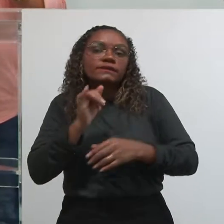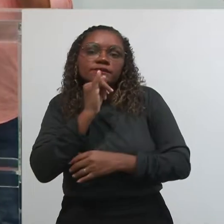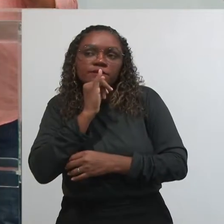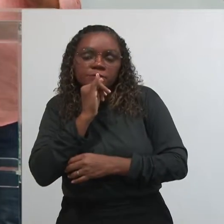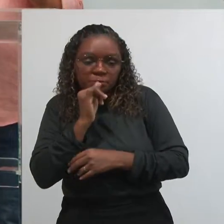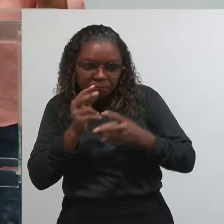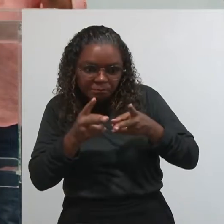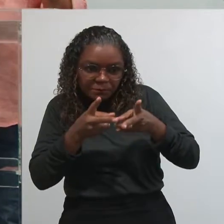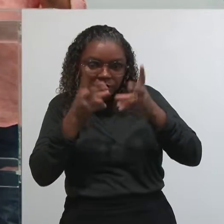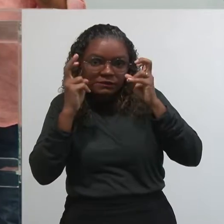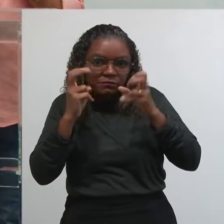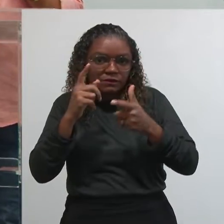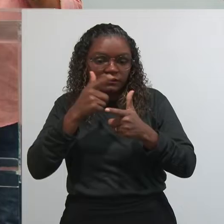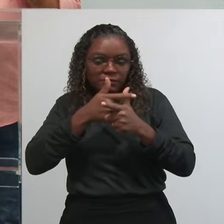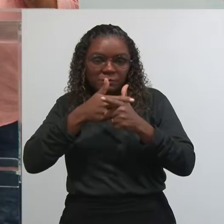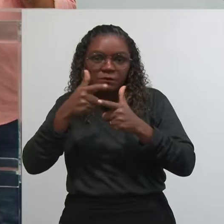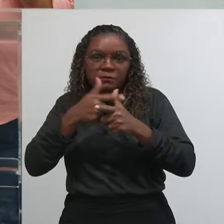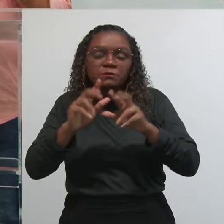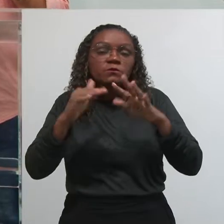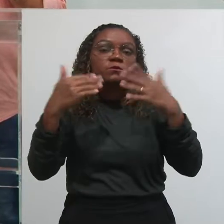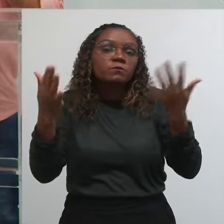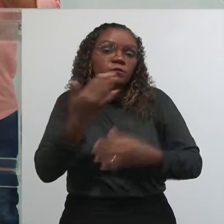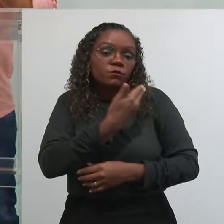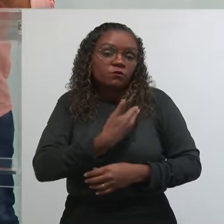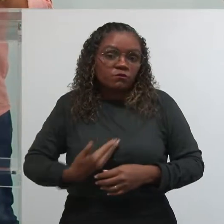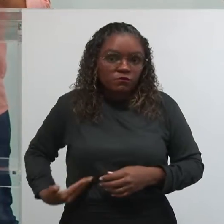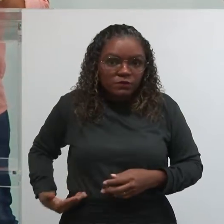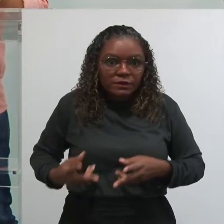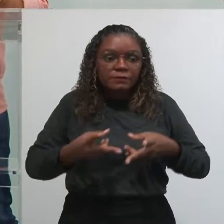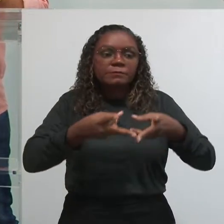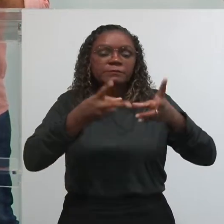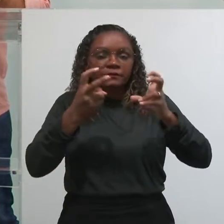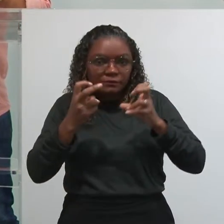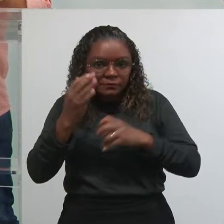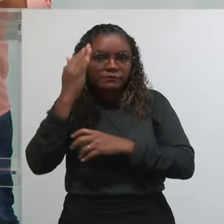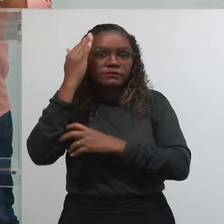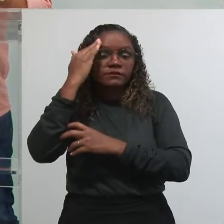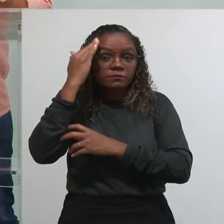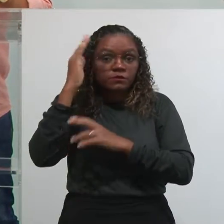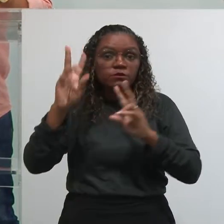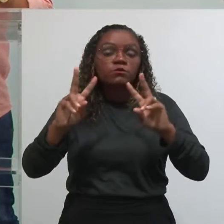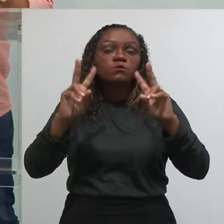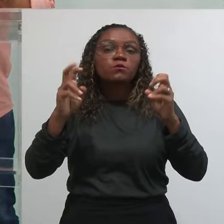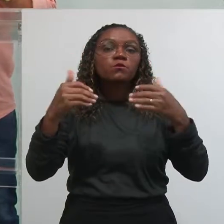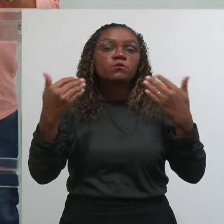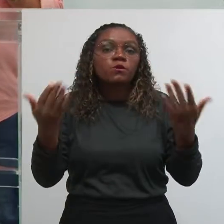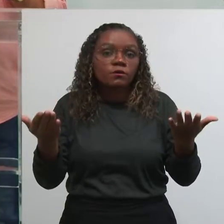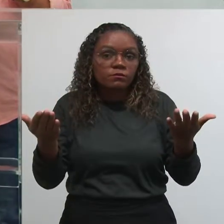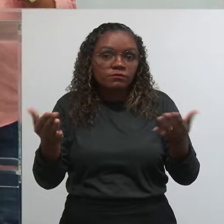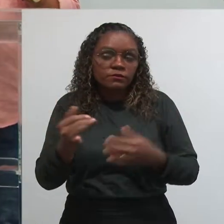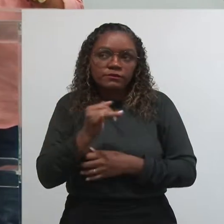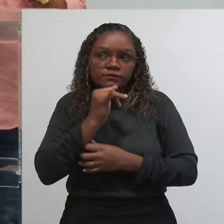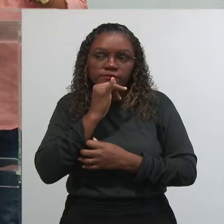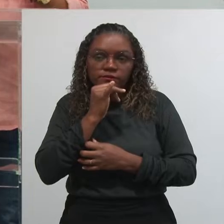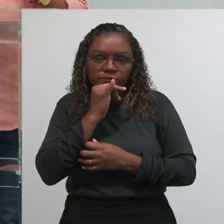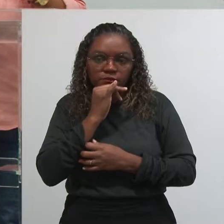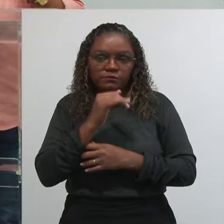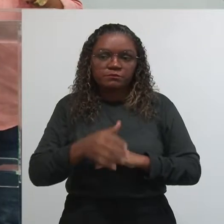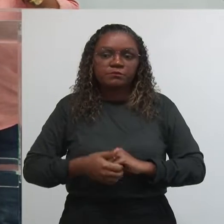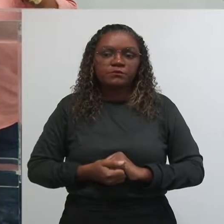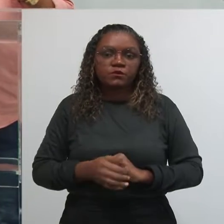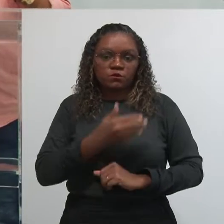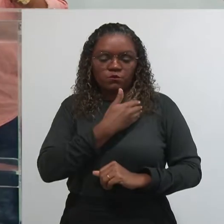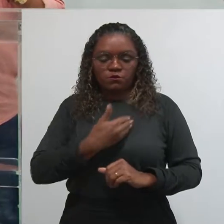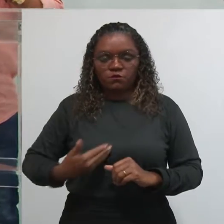dizer, quando o governo ele toma conhecimento da existência daquele problema, certo? Não quer dizer ainda que o